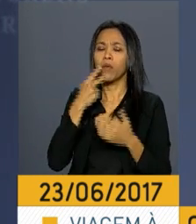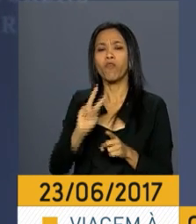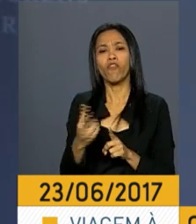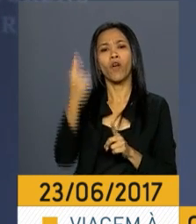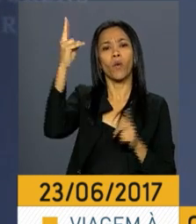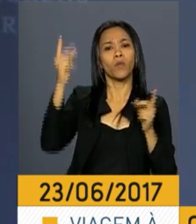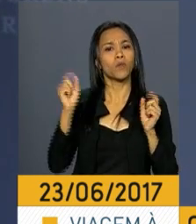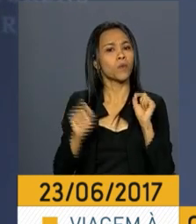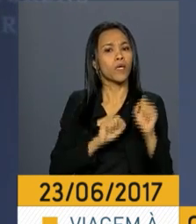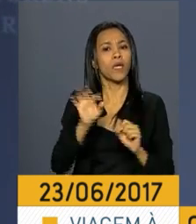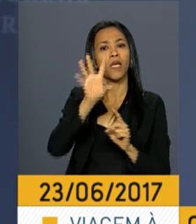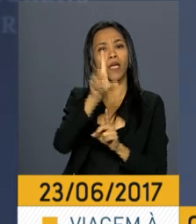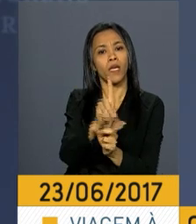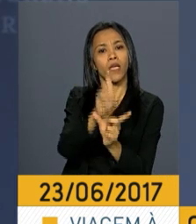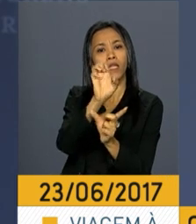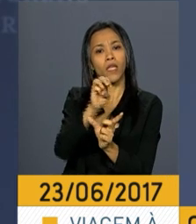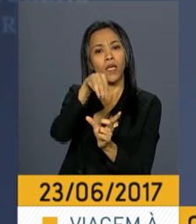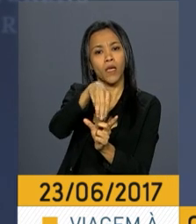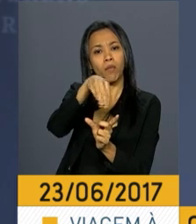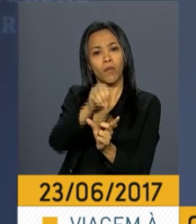os direitos humanos, não é?